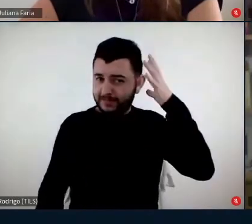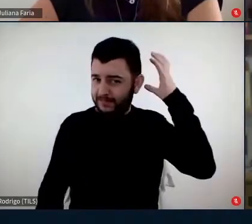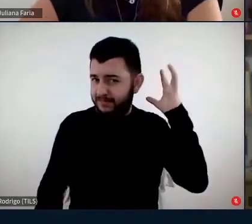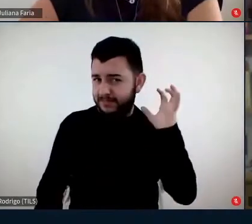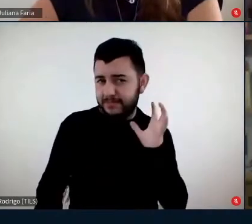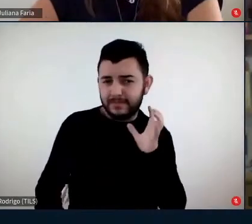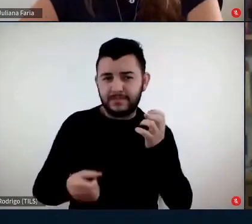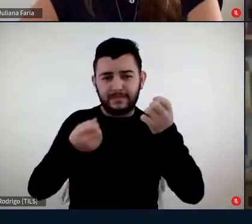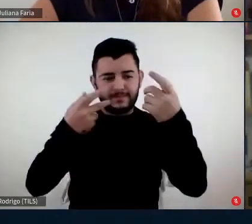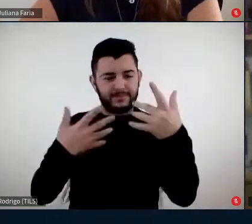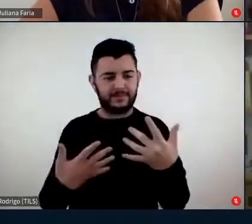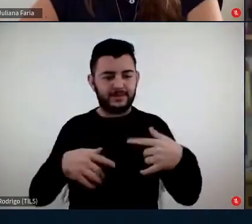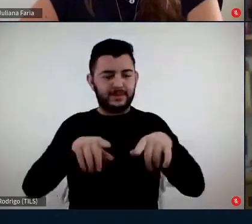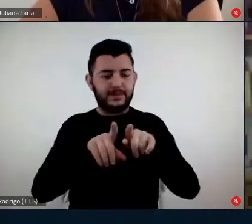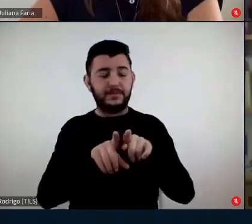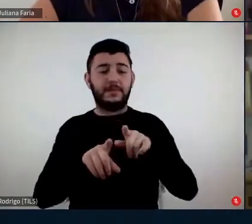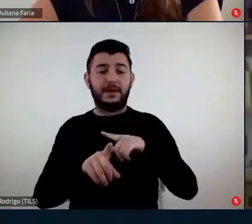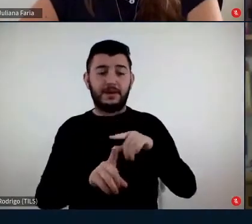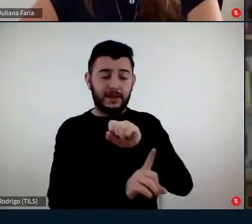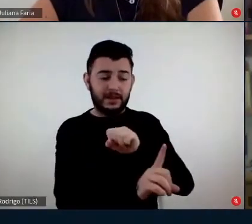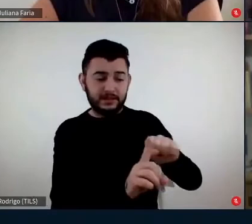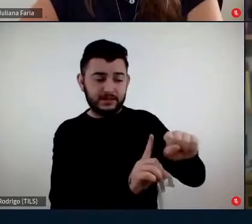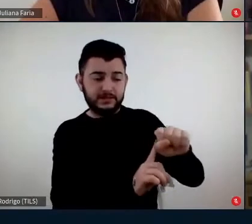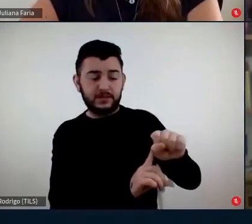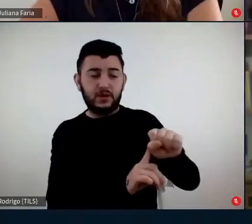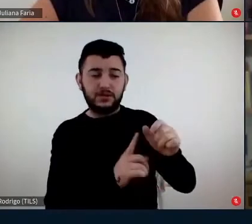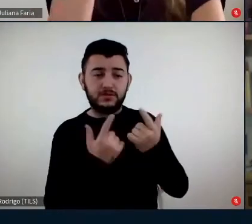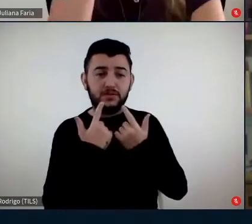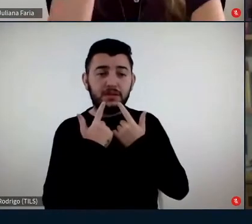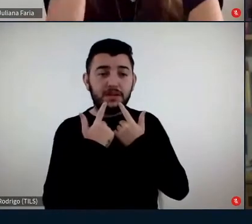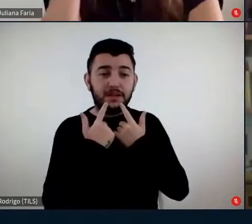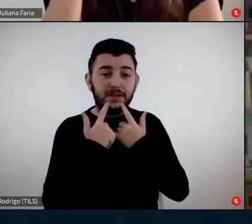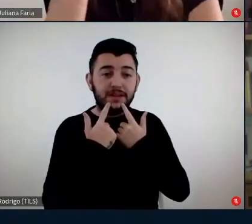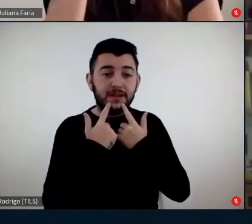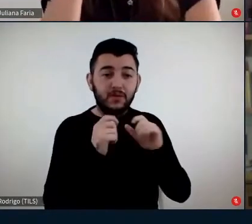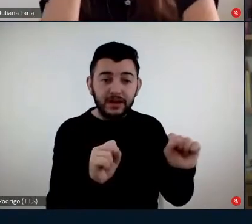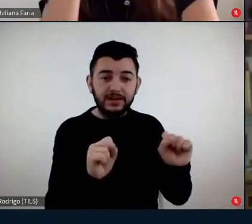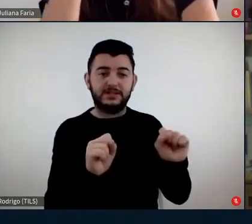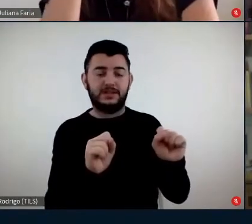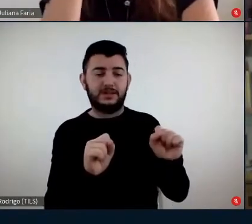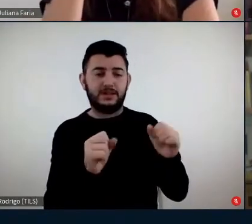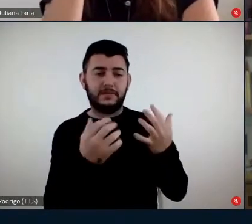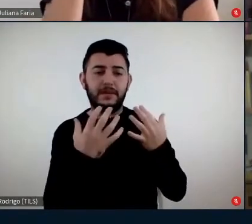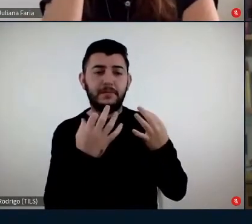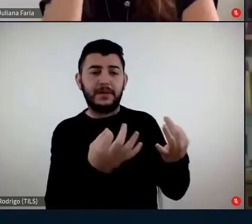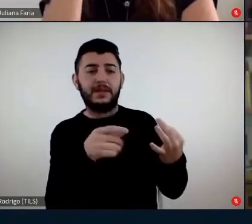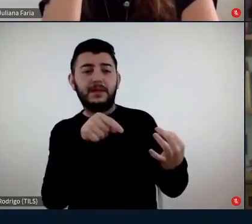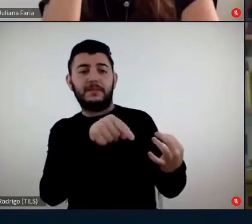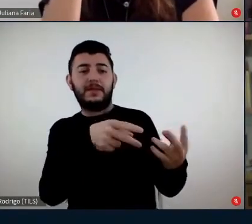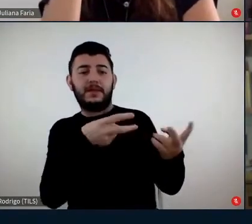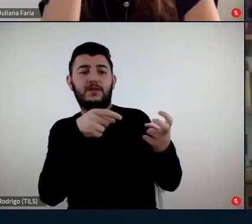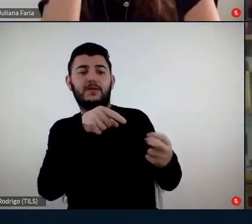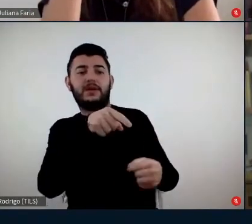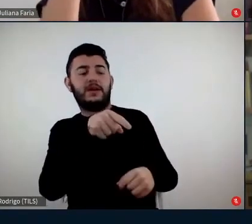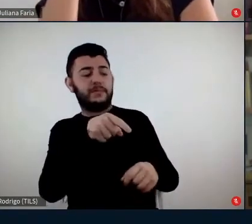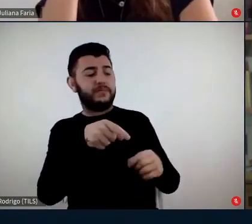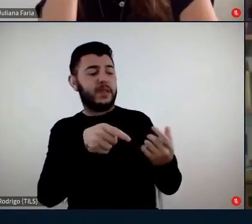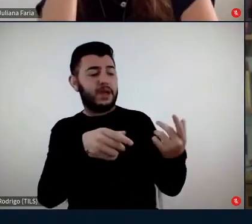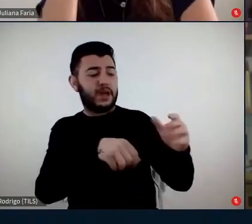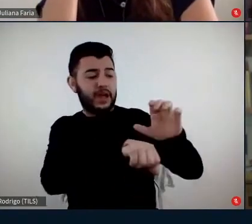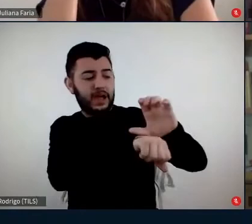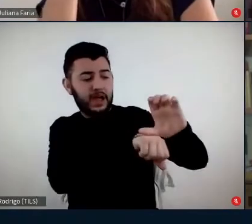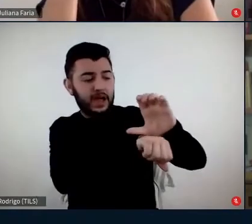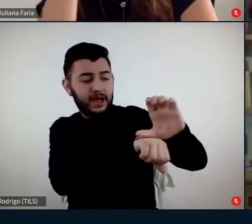pelos viés de prática que são feitos dentro do CAIS, e não por uma estrutura pronta, feita para